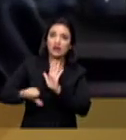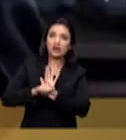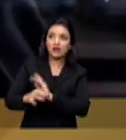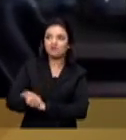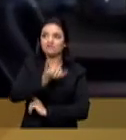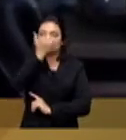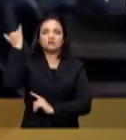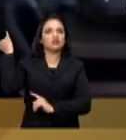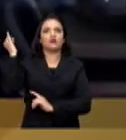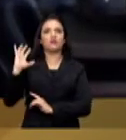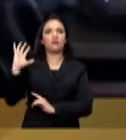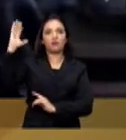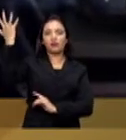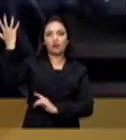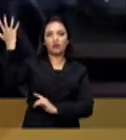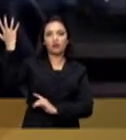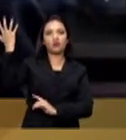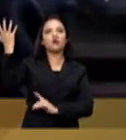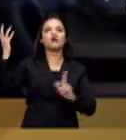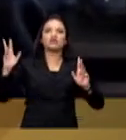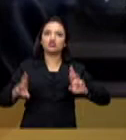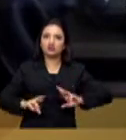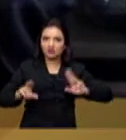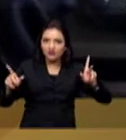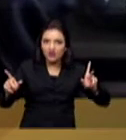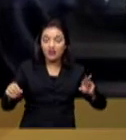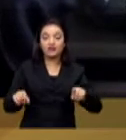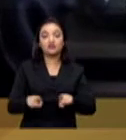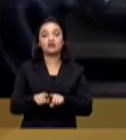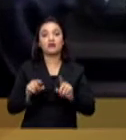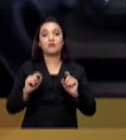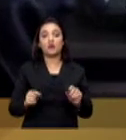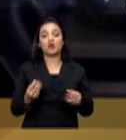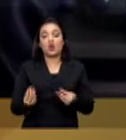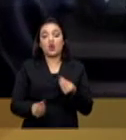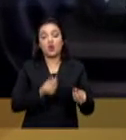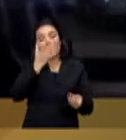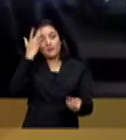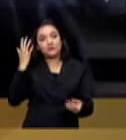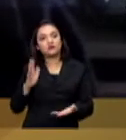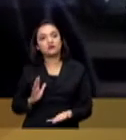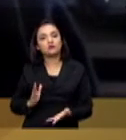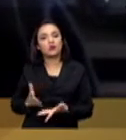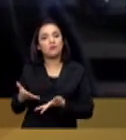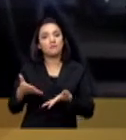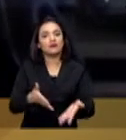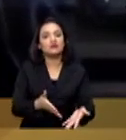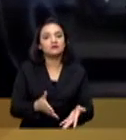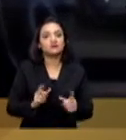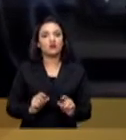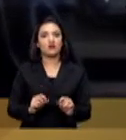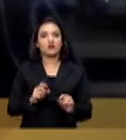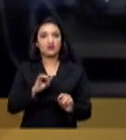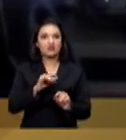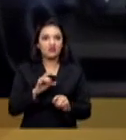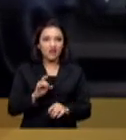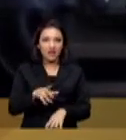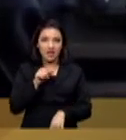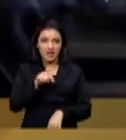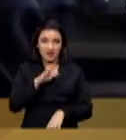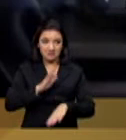de participação do agente no delito, se ele é meramente acessório ou se ele foi